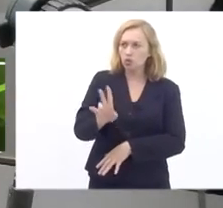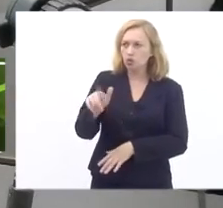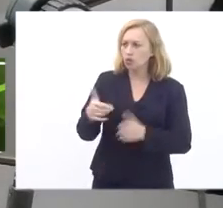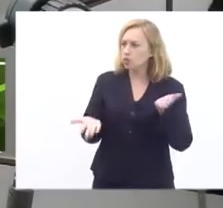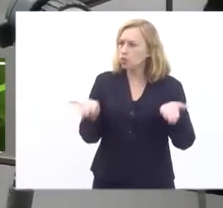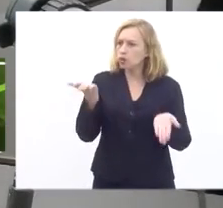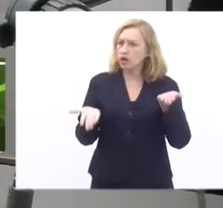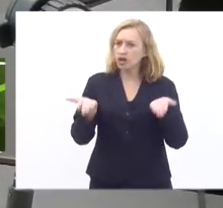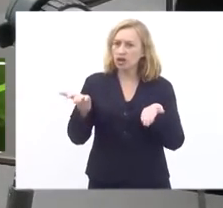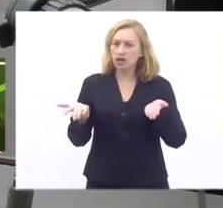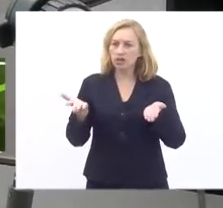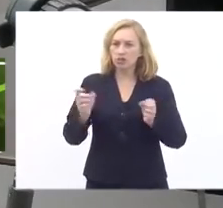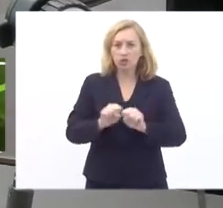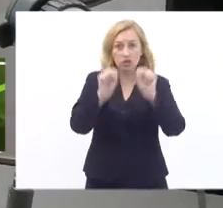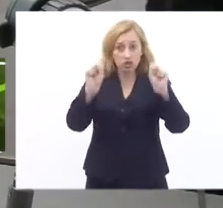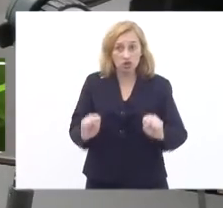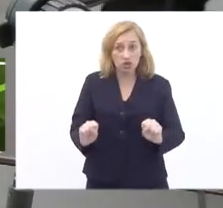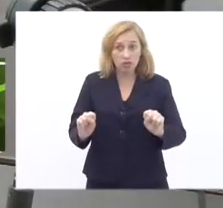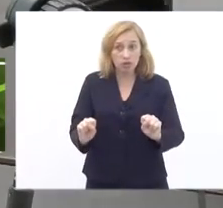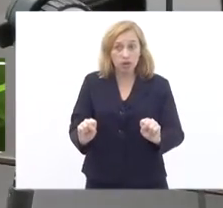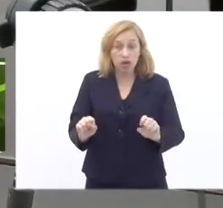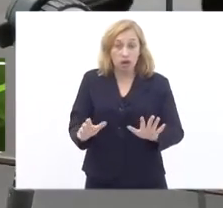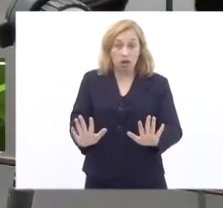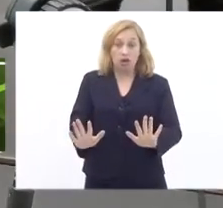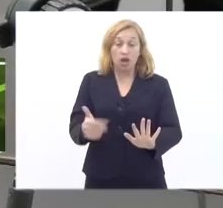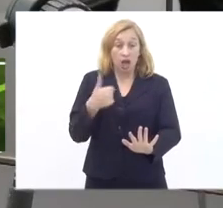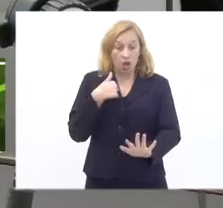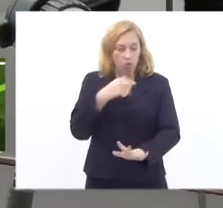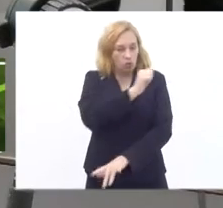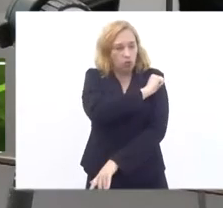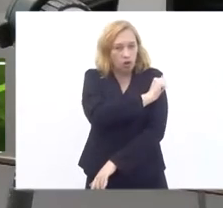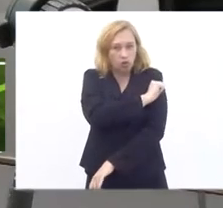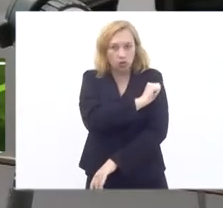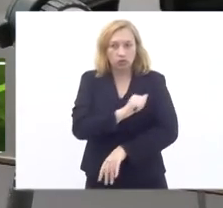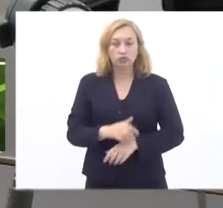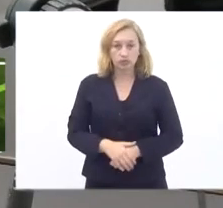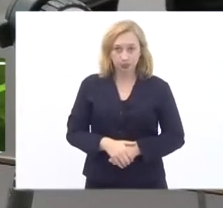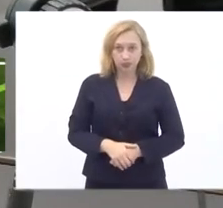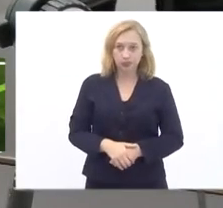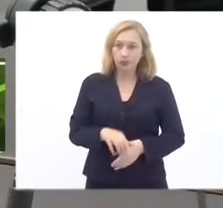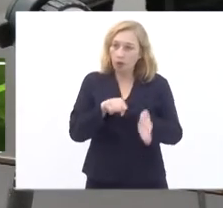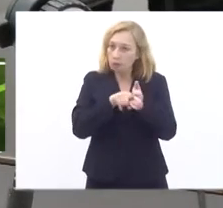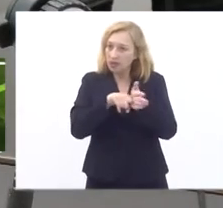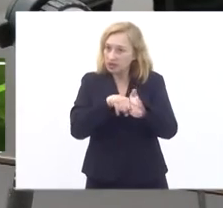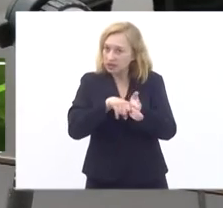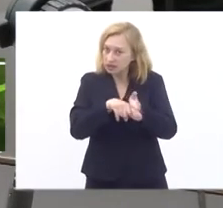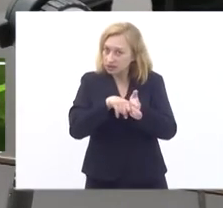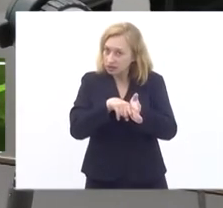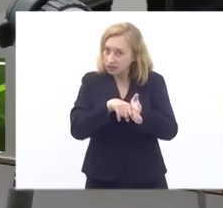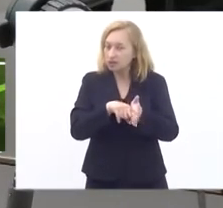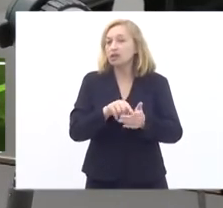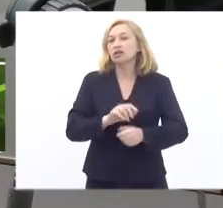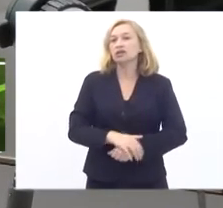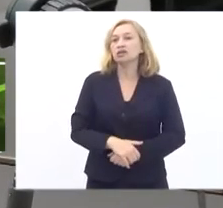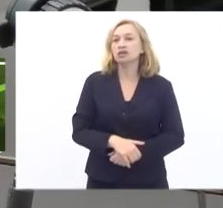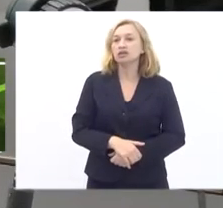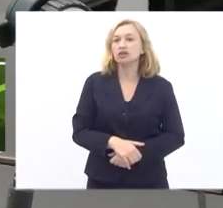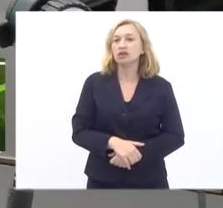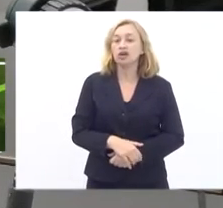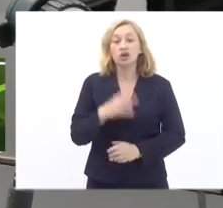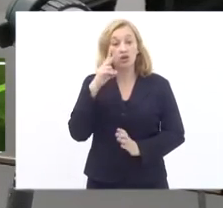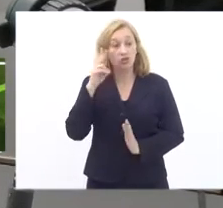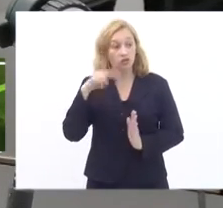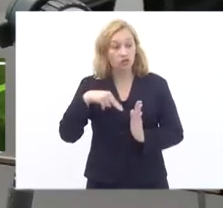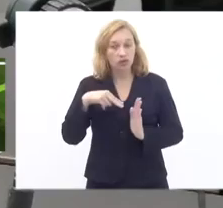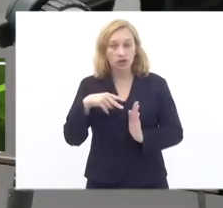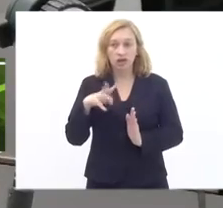o sistema. E eu, como um aluno, fiz uma pesquisa origem e destino, levantei a